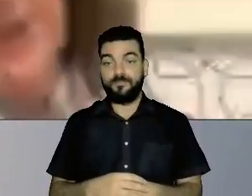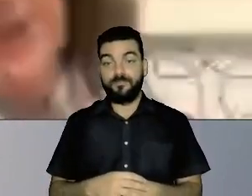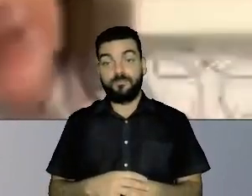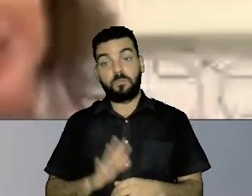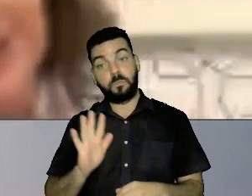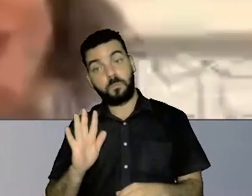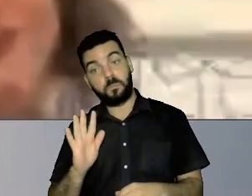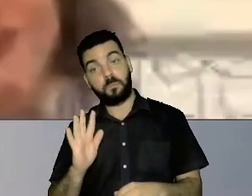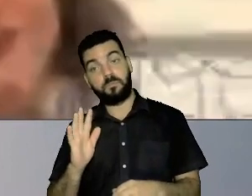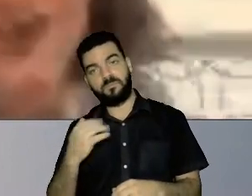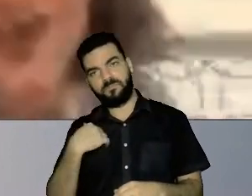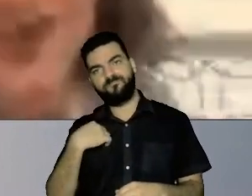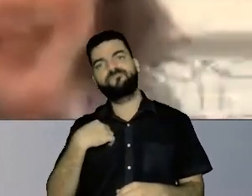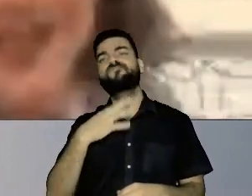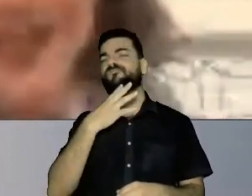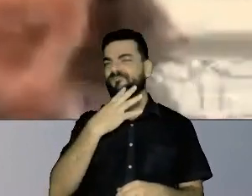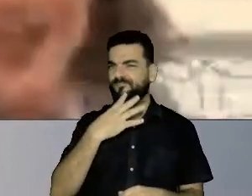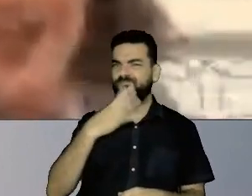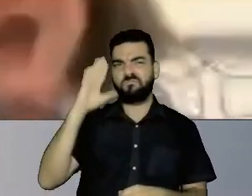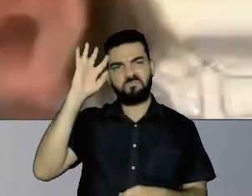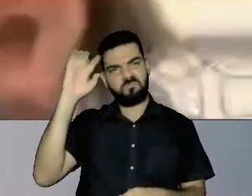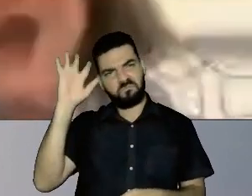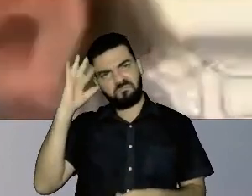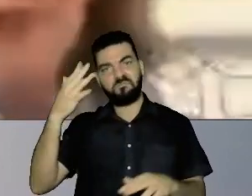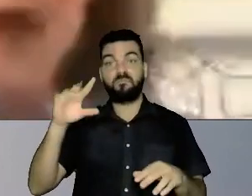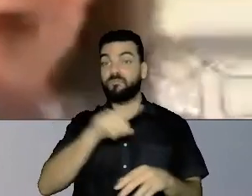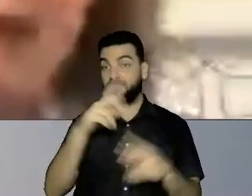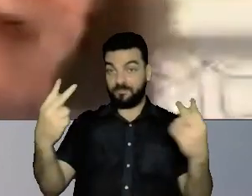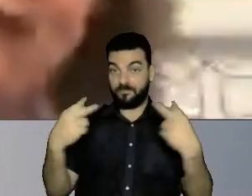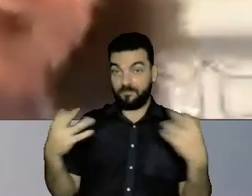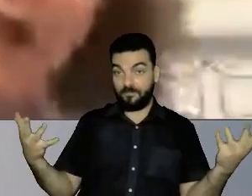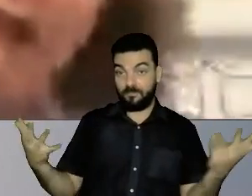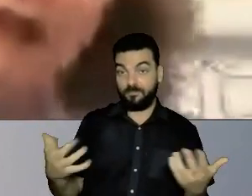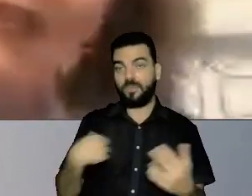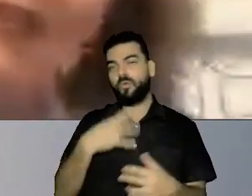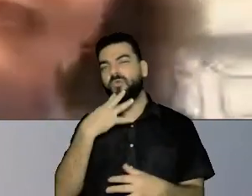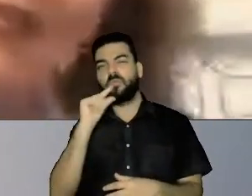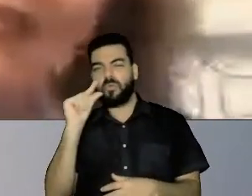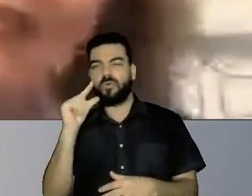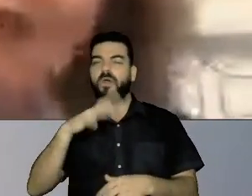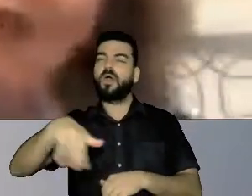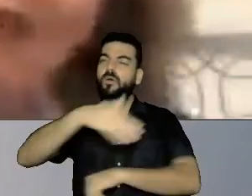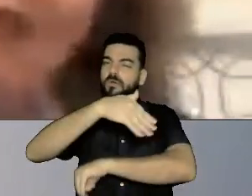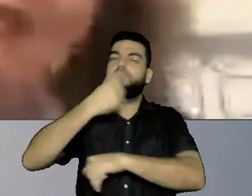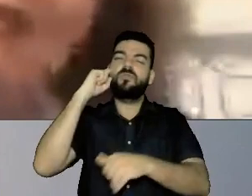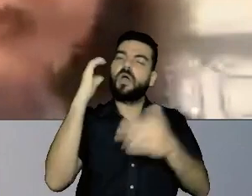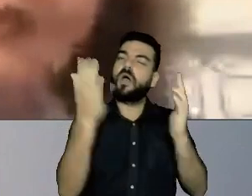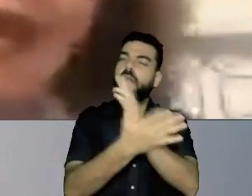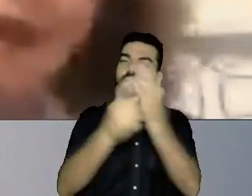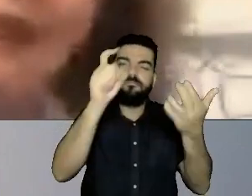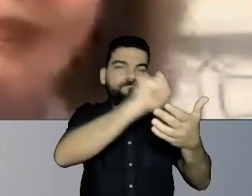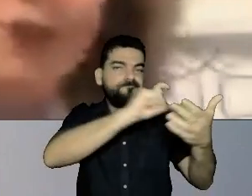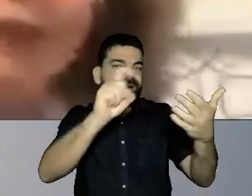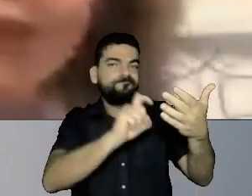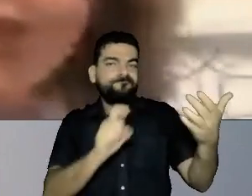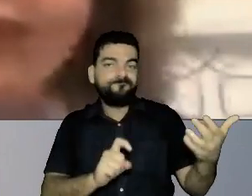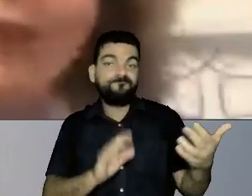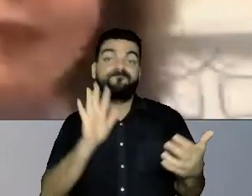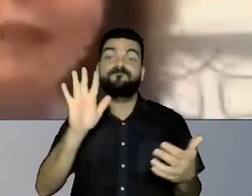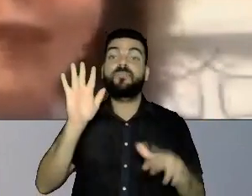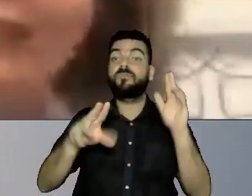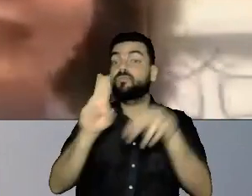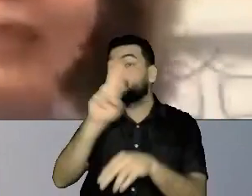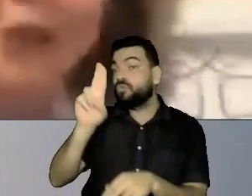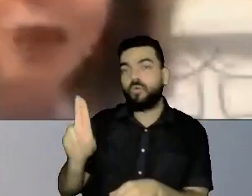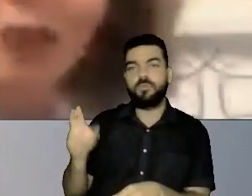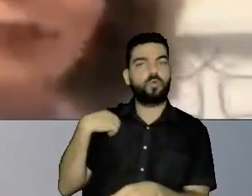por várias obras, e vocês que estão me assistindo, pela rua de grafites, e eu não saiba que são de